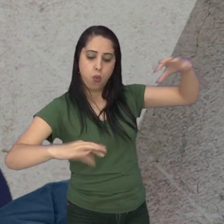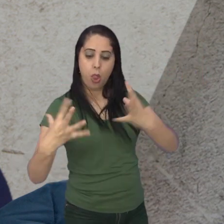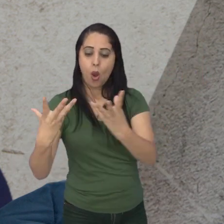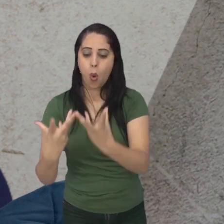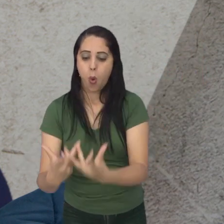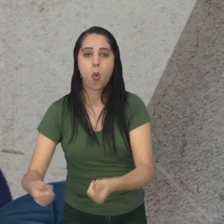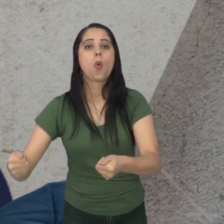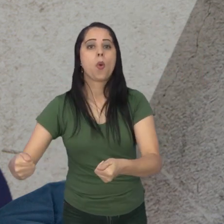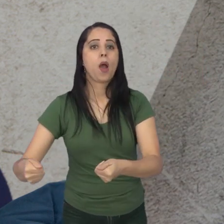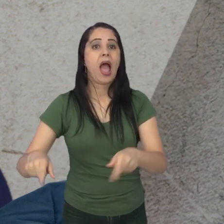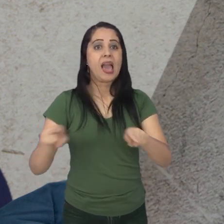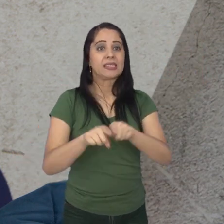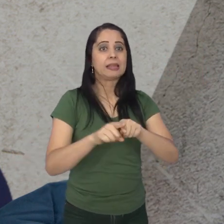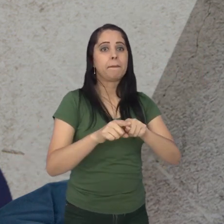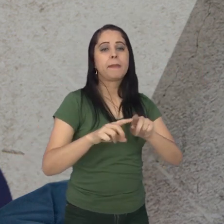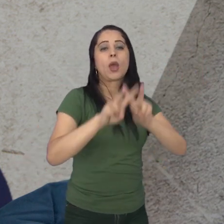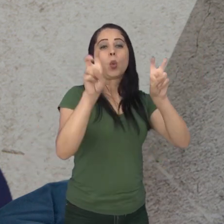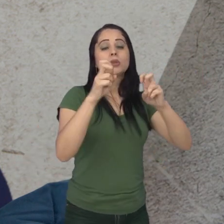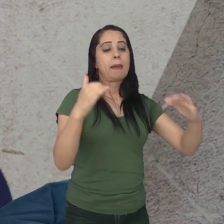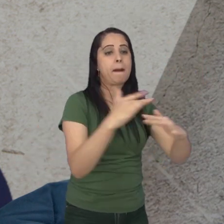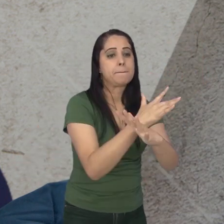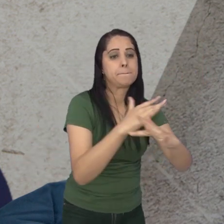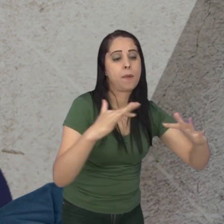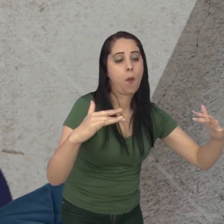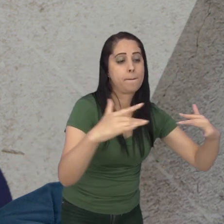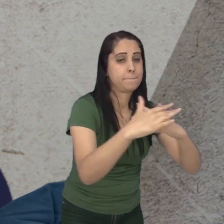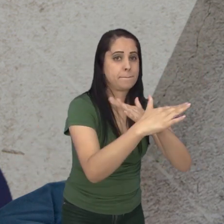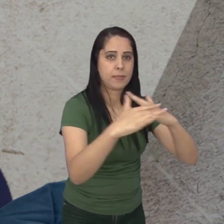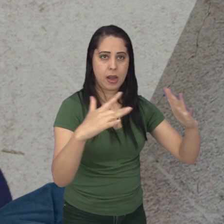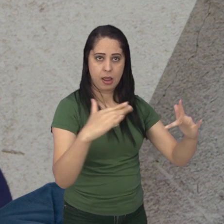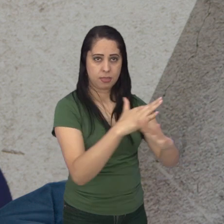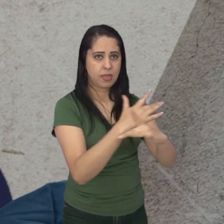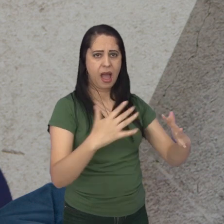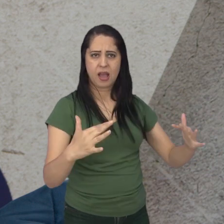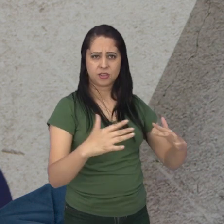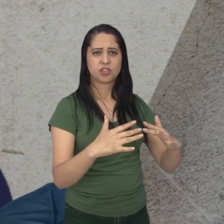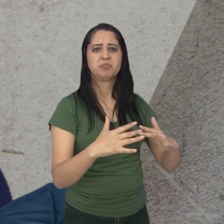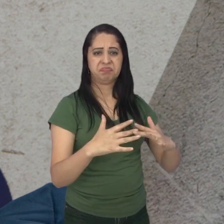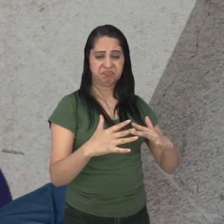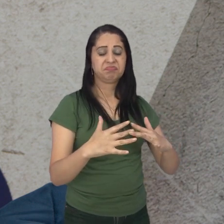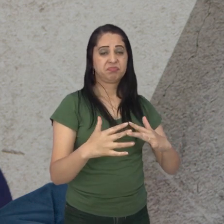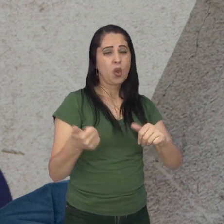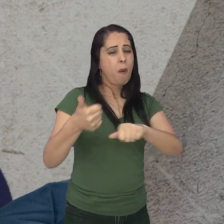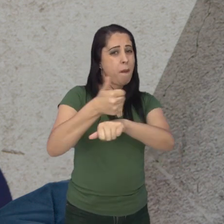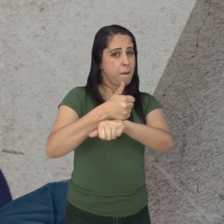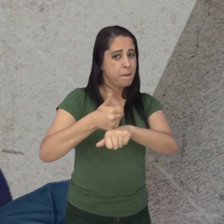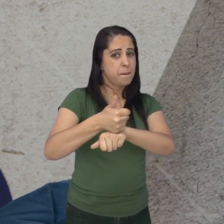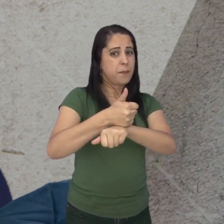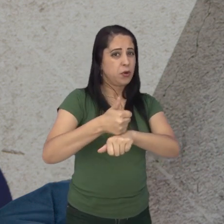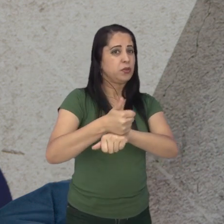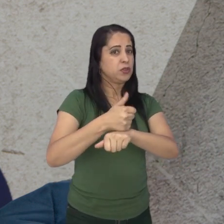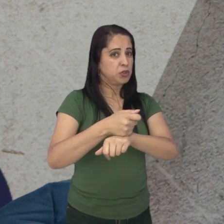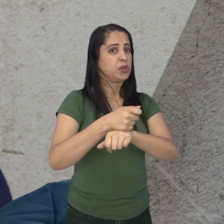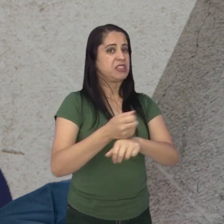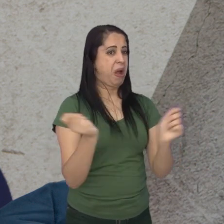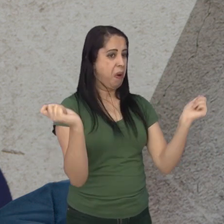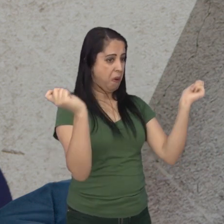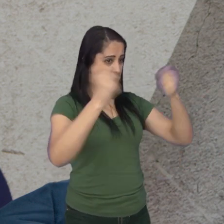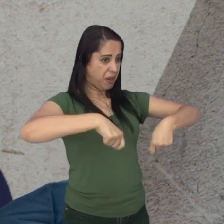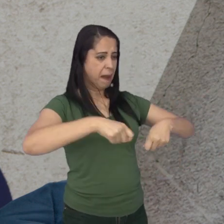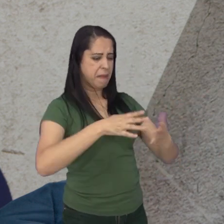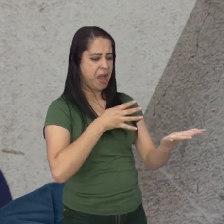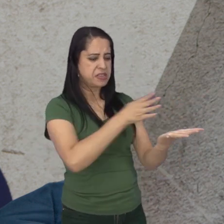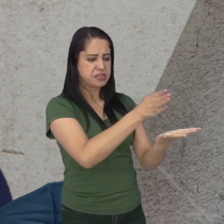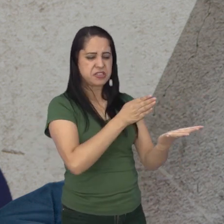infraestrutura para saneamento básico, mobilidade. Então, ele tem uma vasta